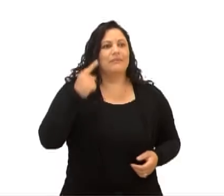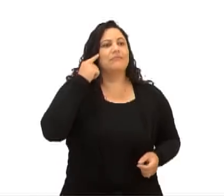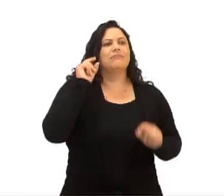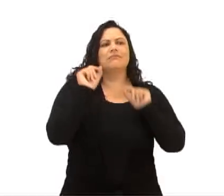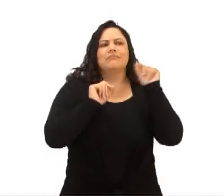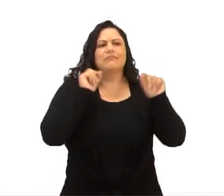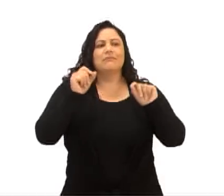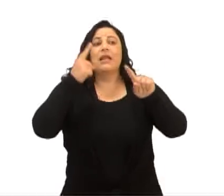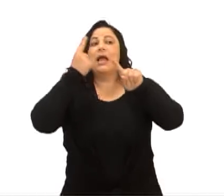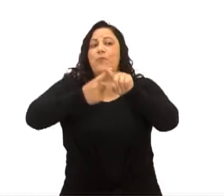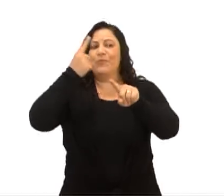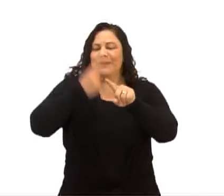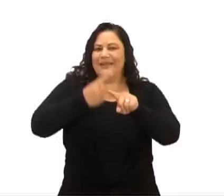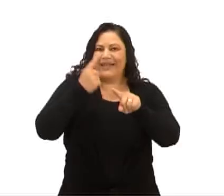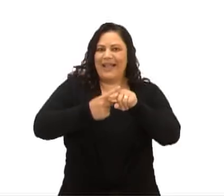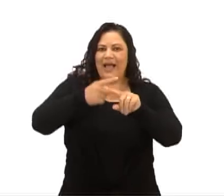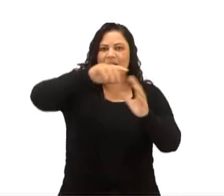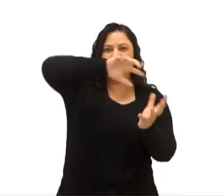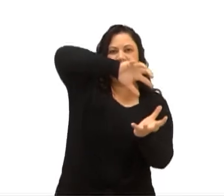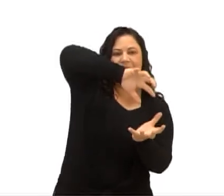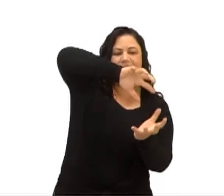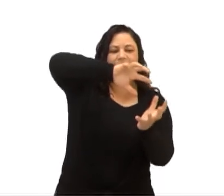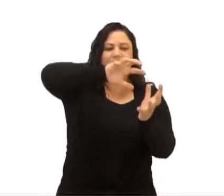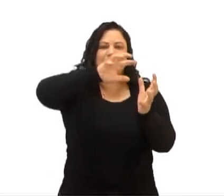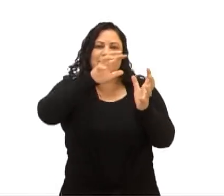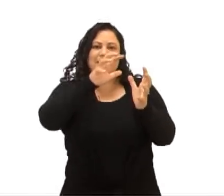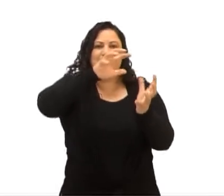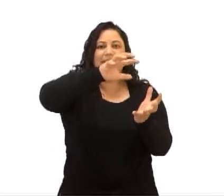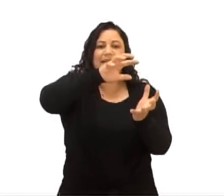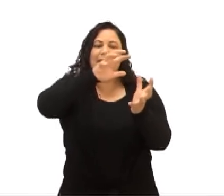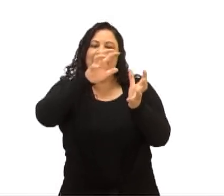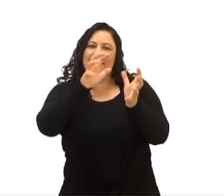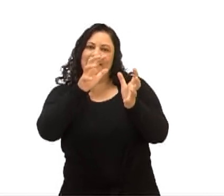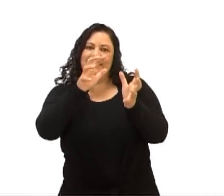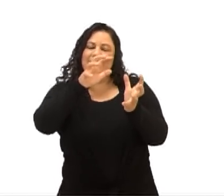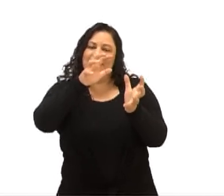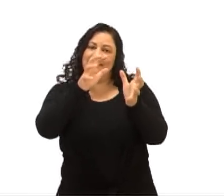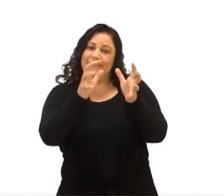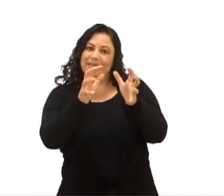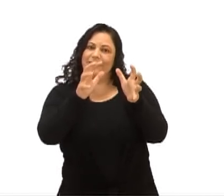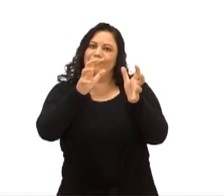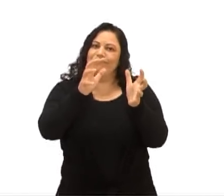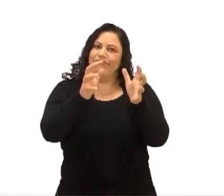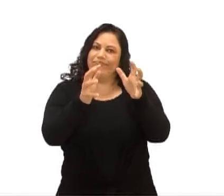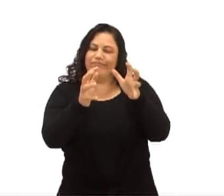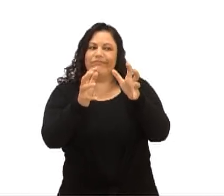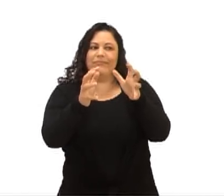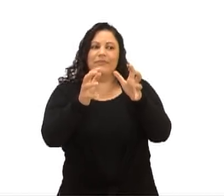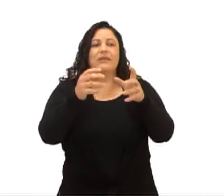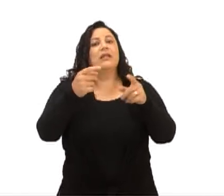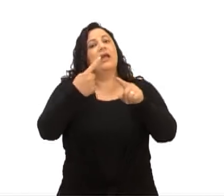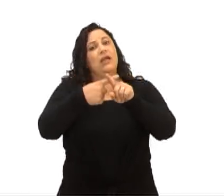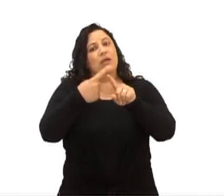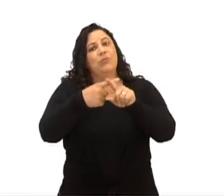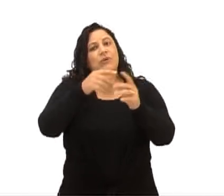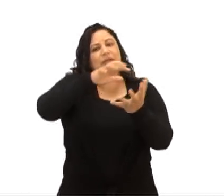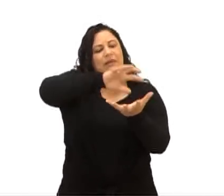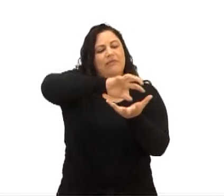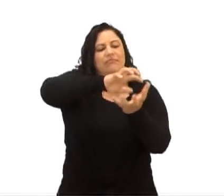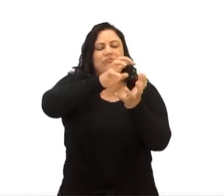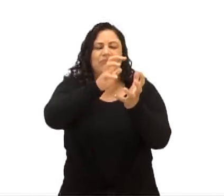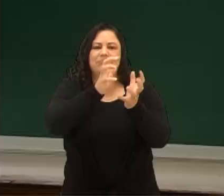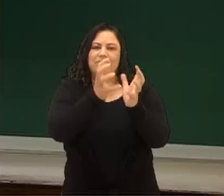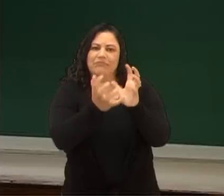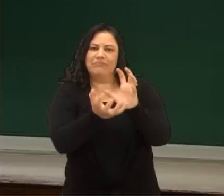só, por causa da inclinação do eixo da Terra e porque a Terra tem aquele formatinho